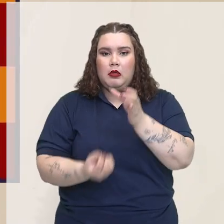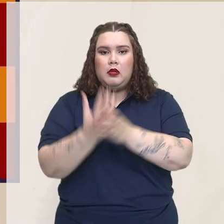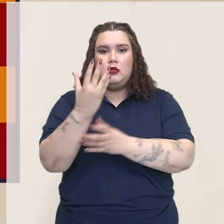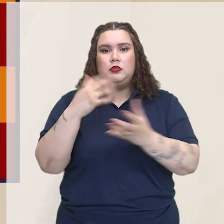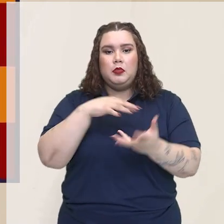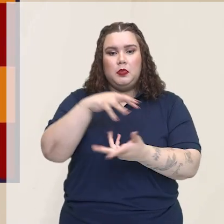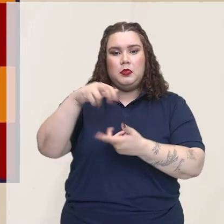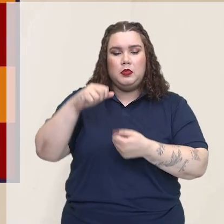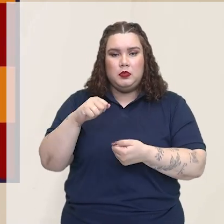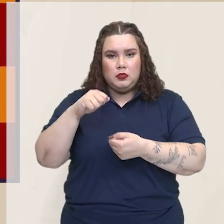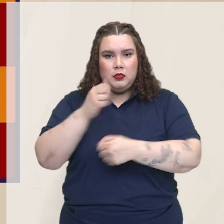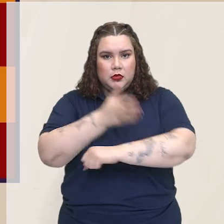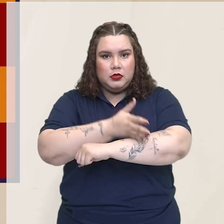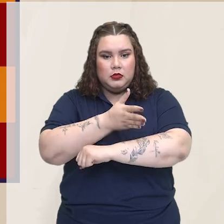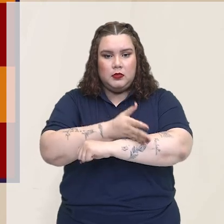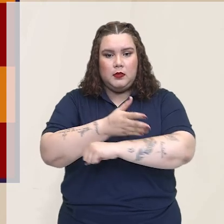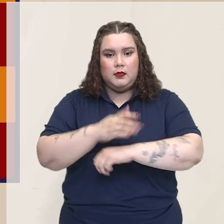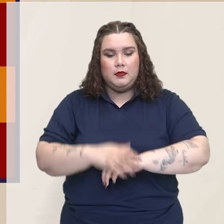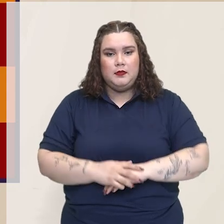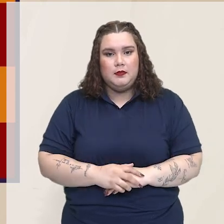medieval.